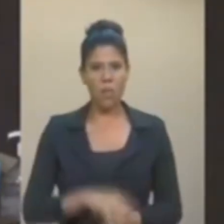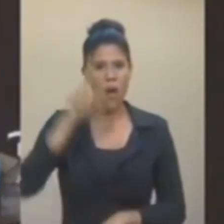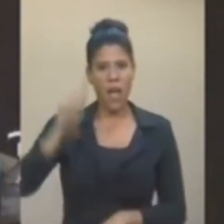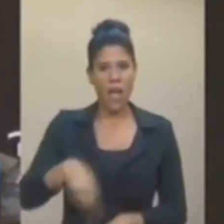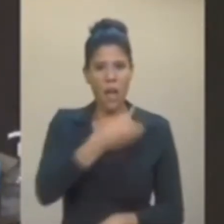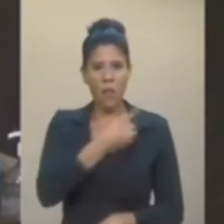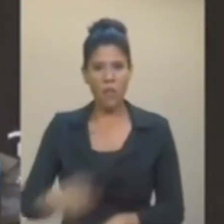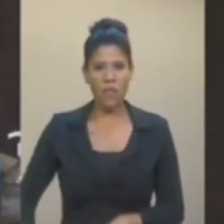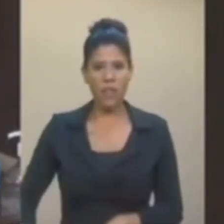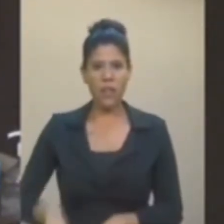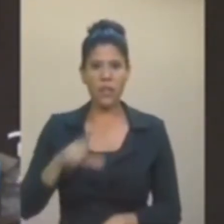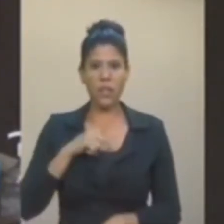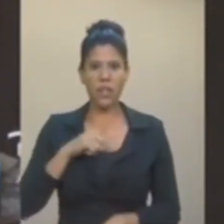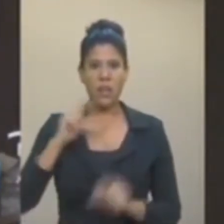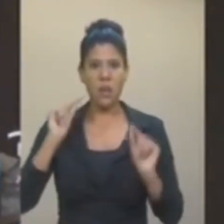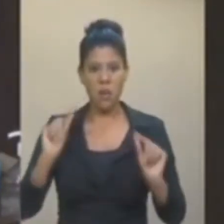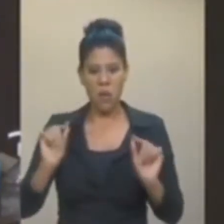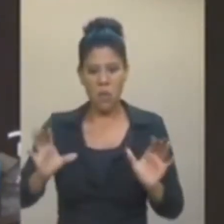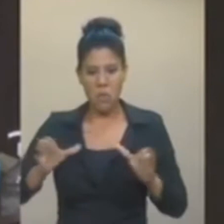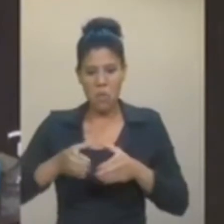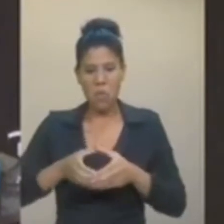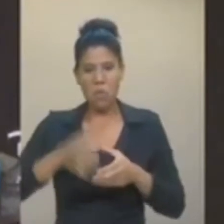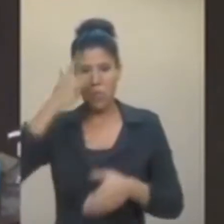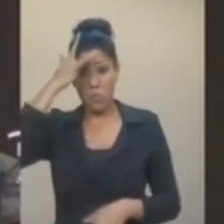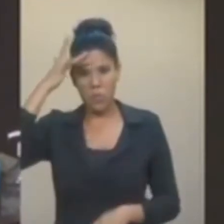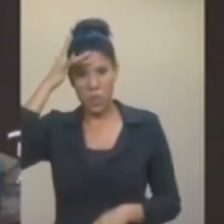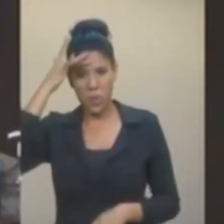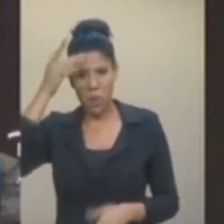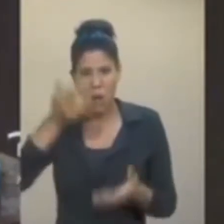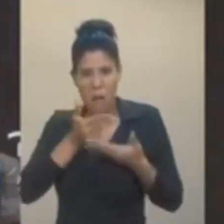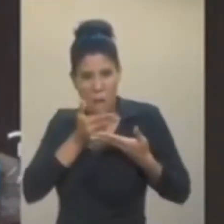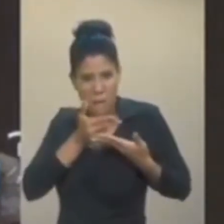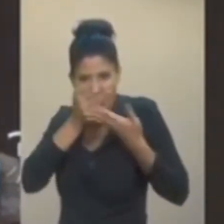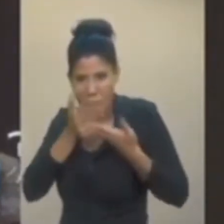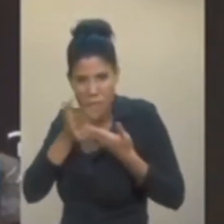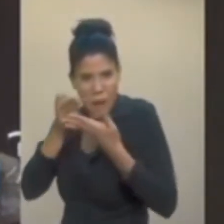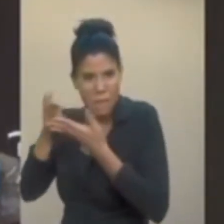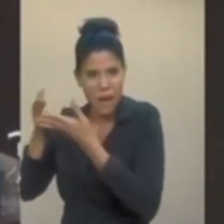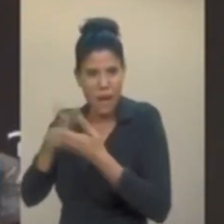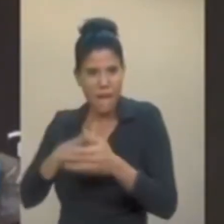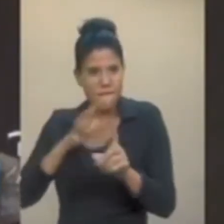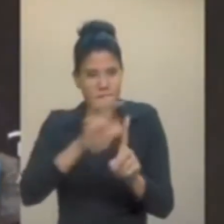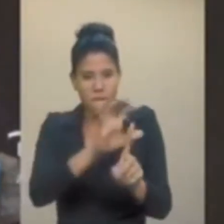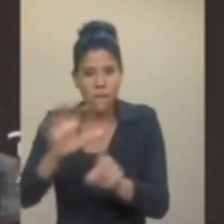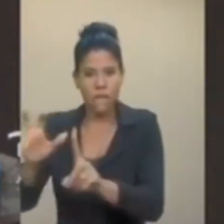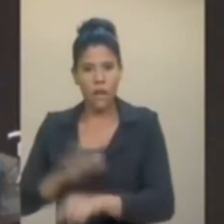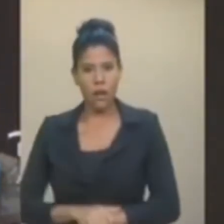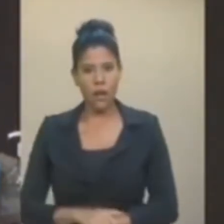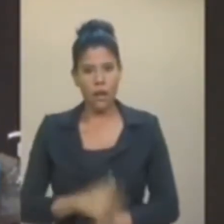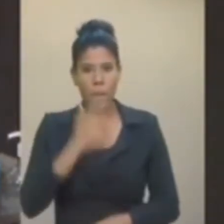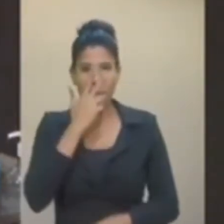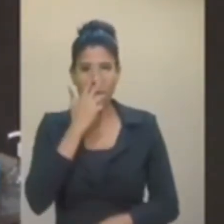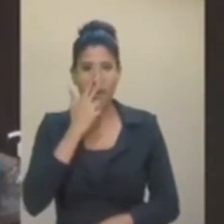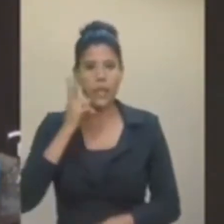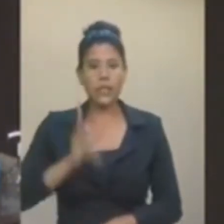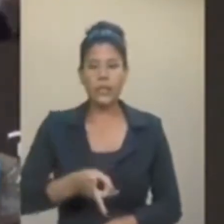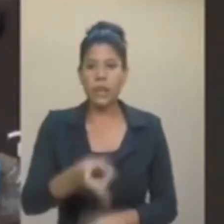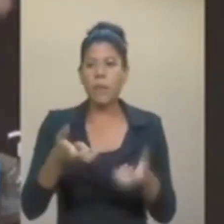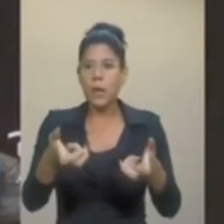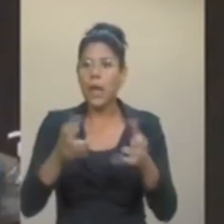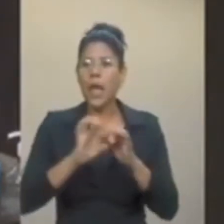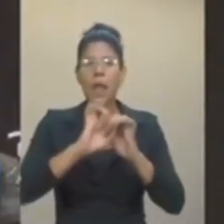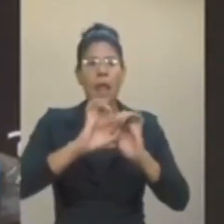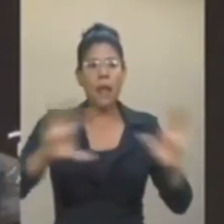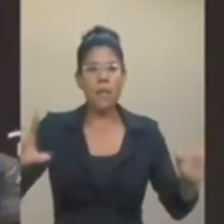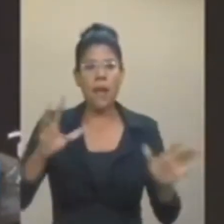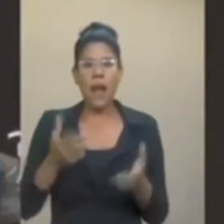pelo milicianismo. A sua obsessão na liberação de armamento, ela está vinculada à